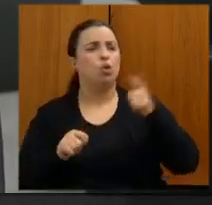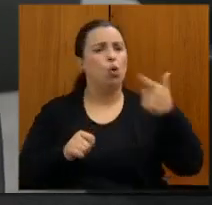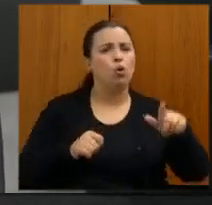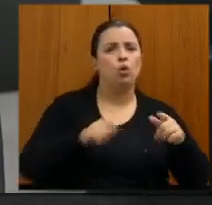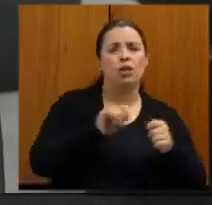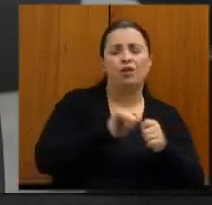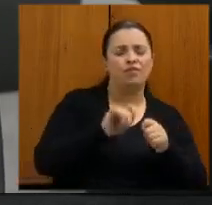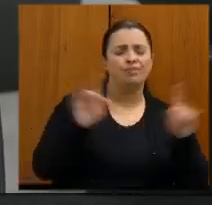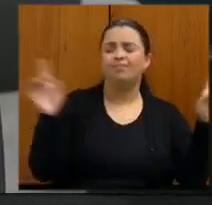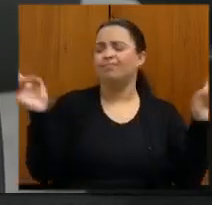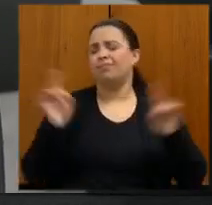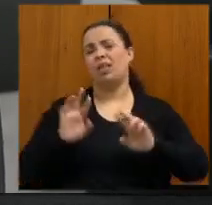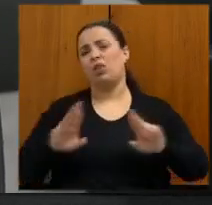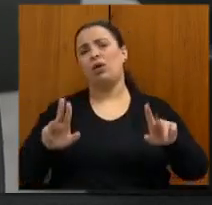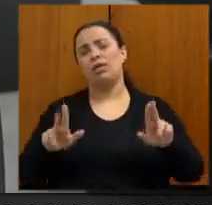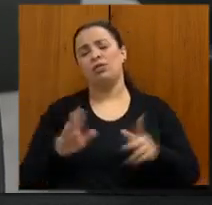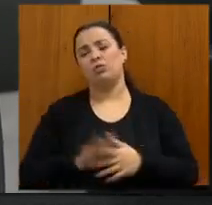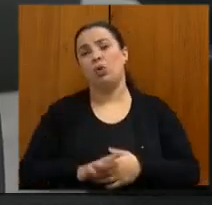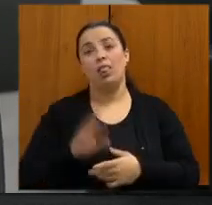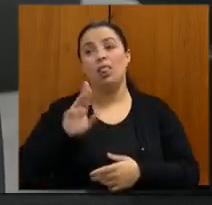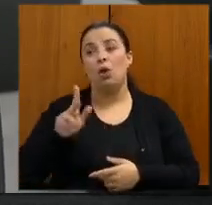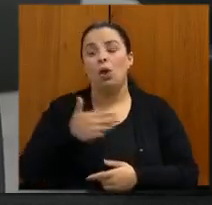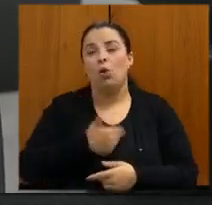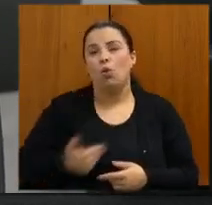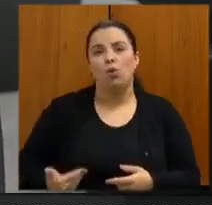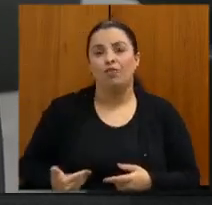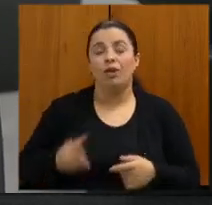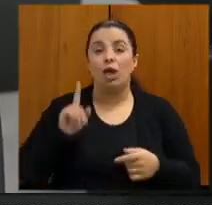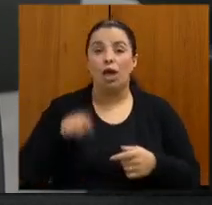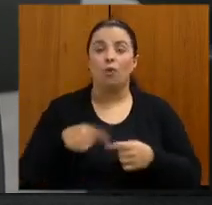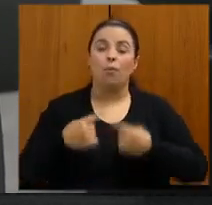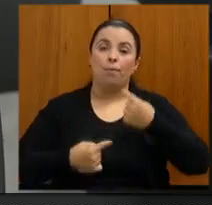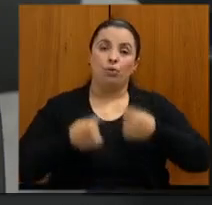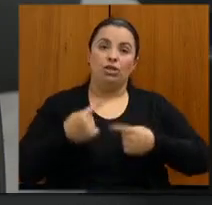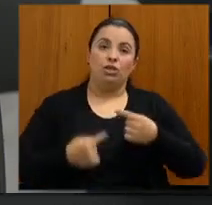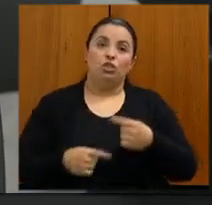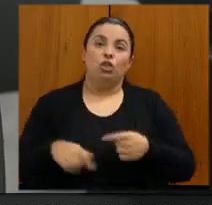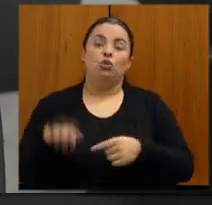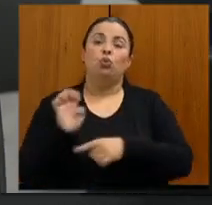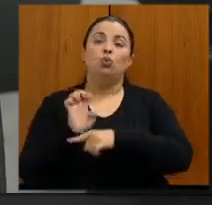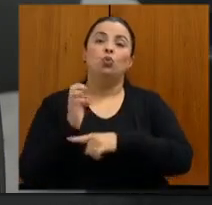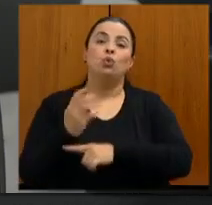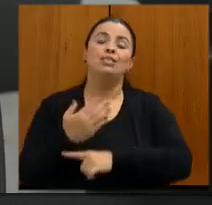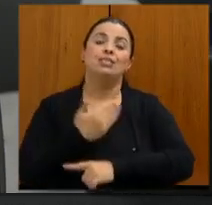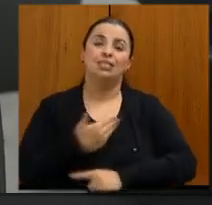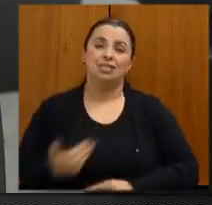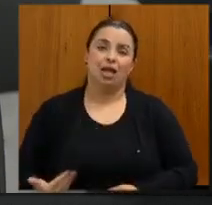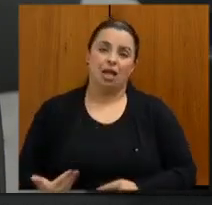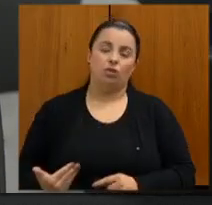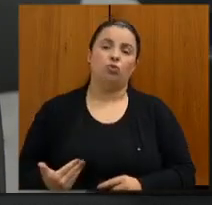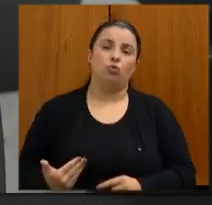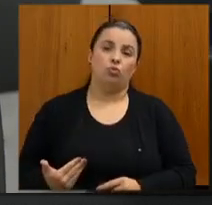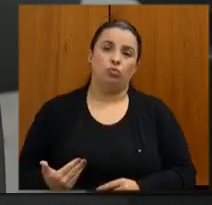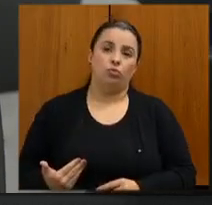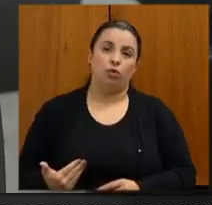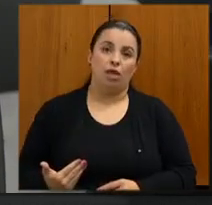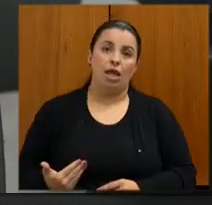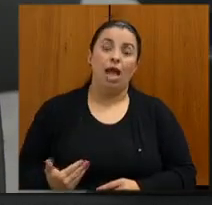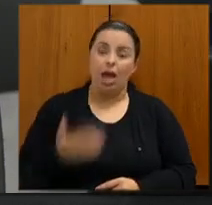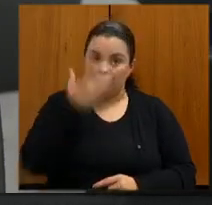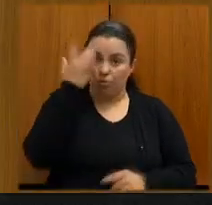fica sabendo não foi o governo é um um estado reconhecido as pessoas estão aplaude nessa política